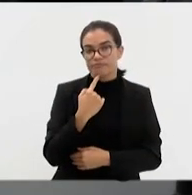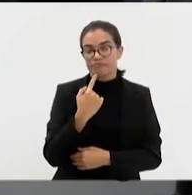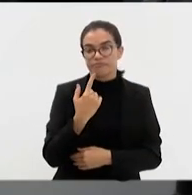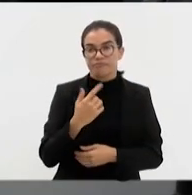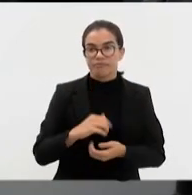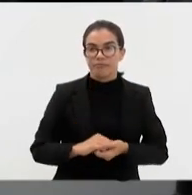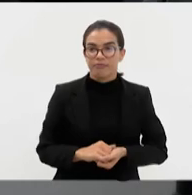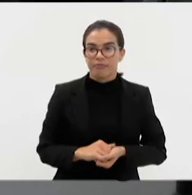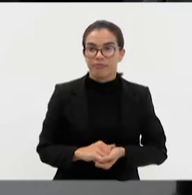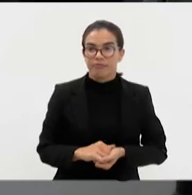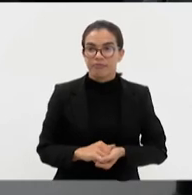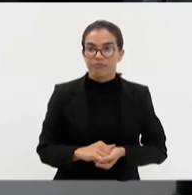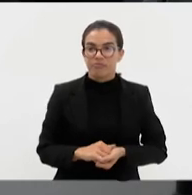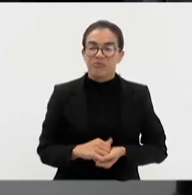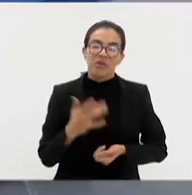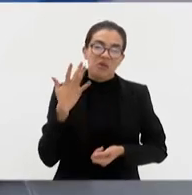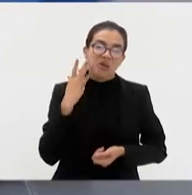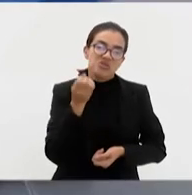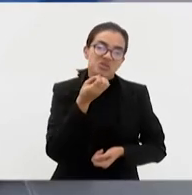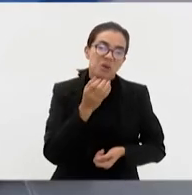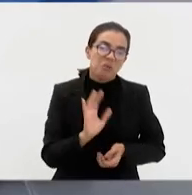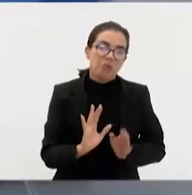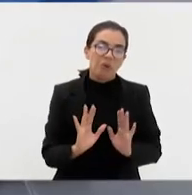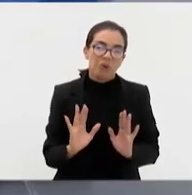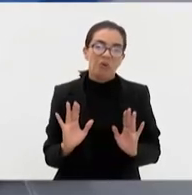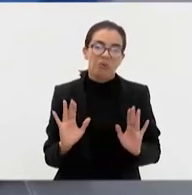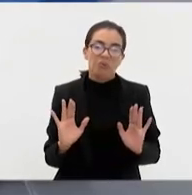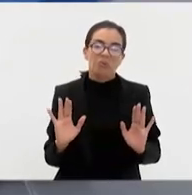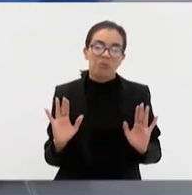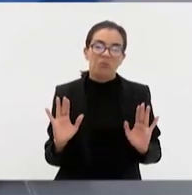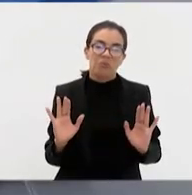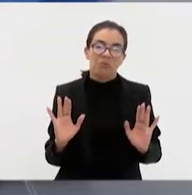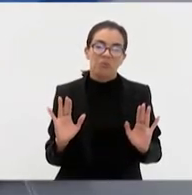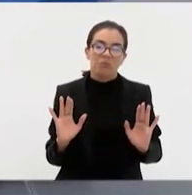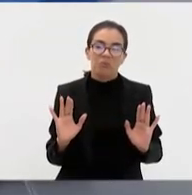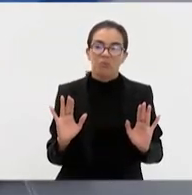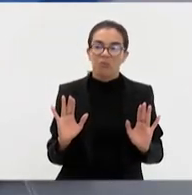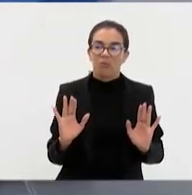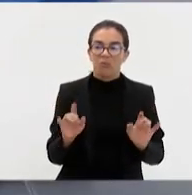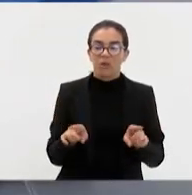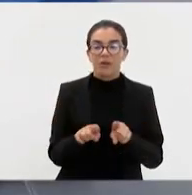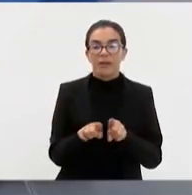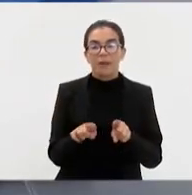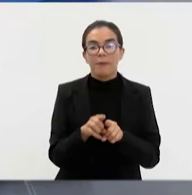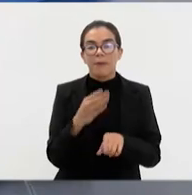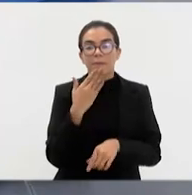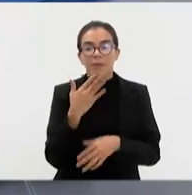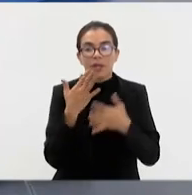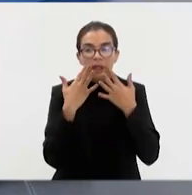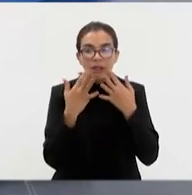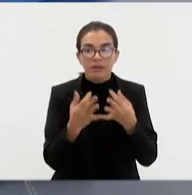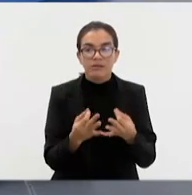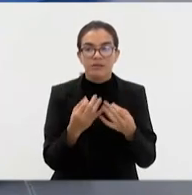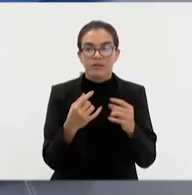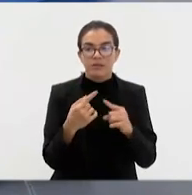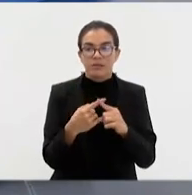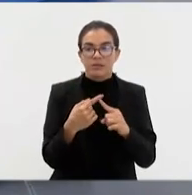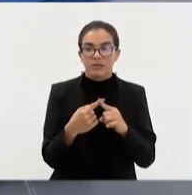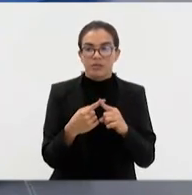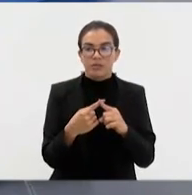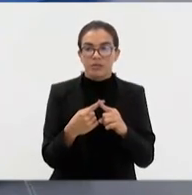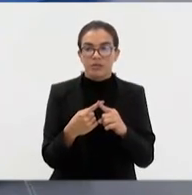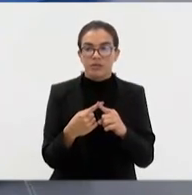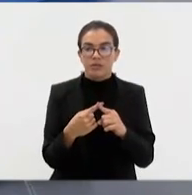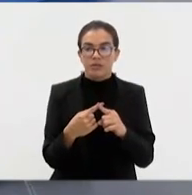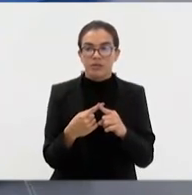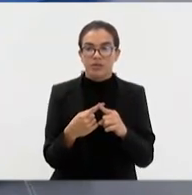que está bom. Perfeito. Eu quero só pedir aqui também a atenção, porque também foi